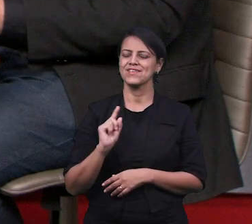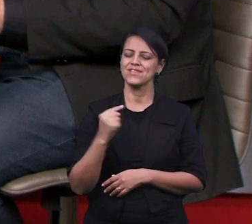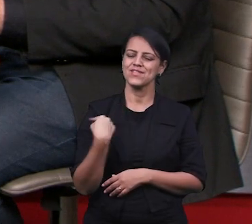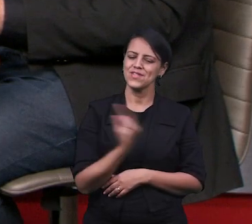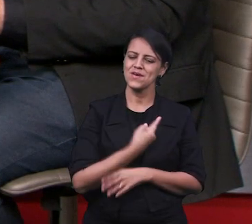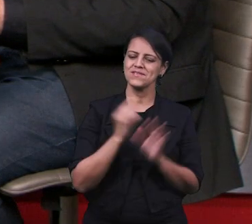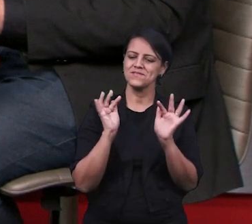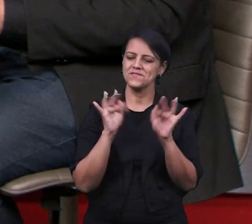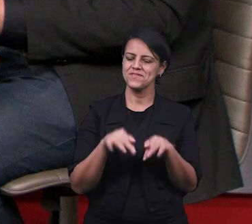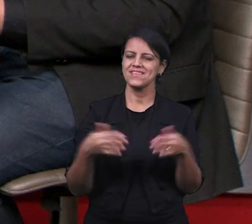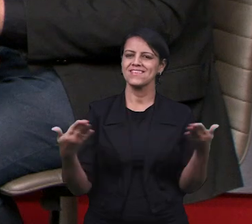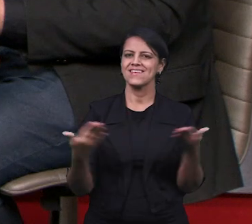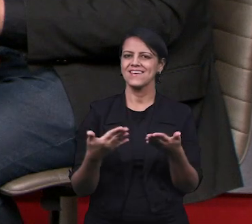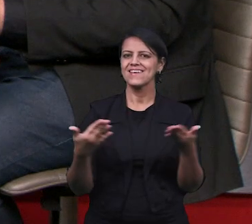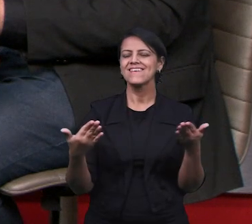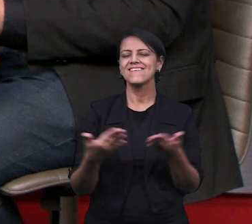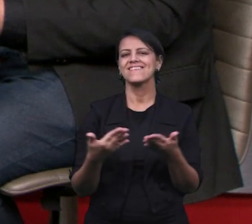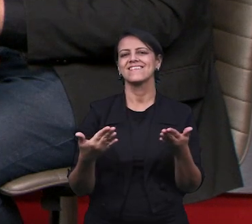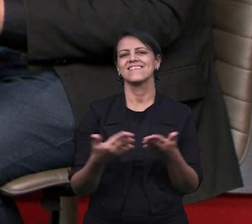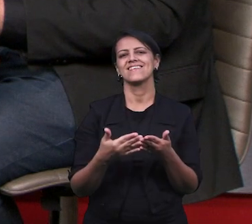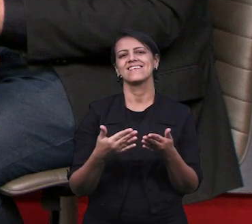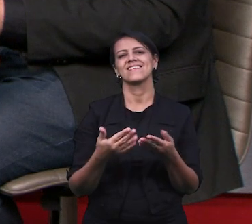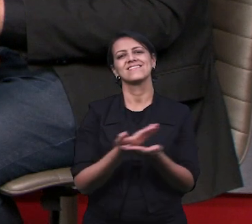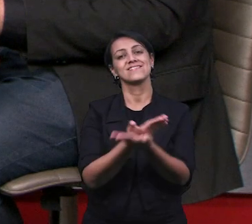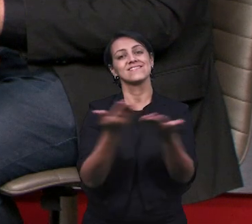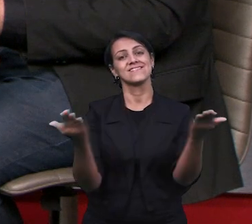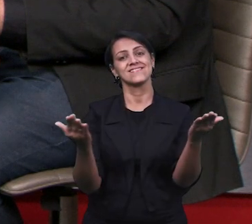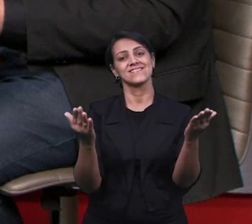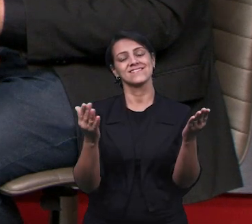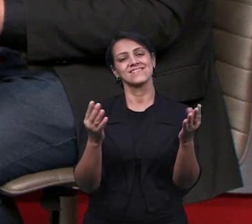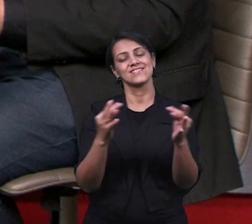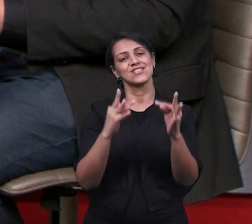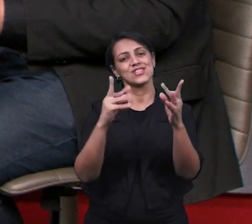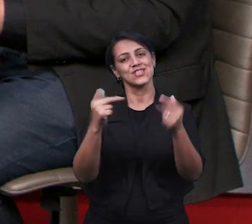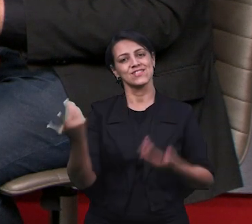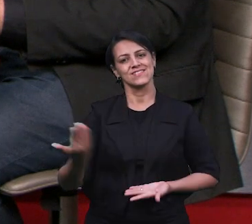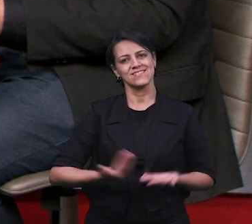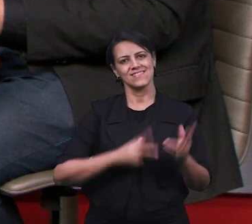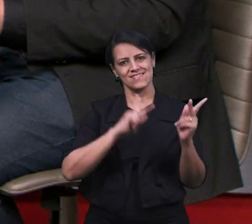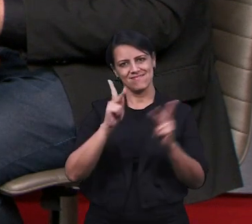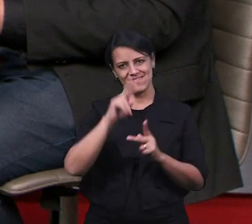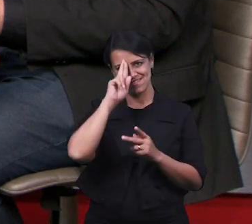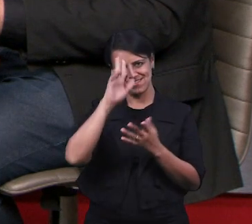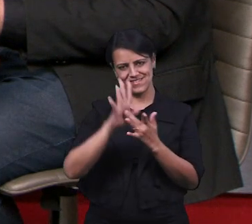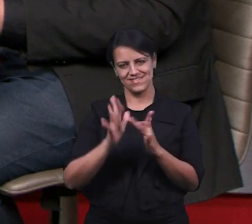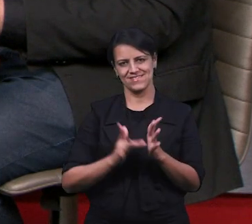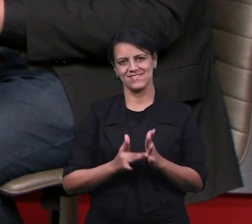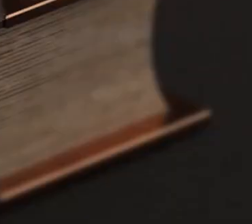encerramos aqui esse episódio de hoje, desejando a todos os irmãos a paz do Senhor